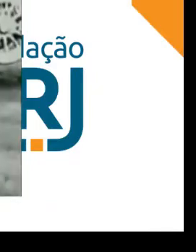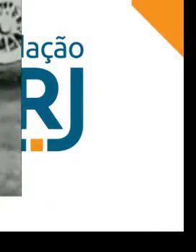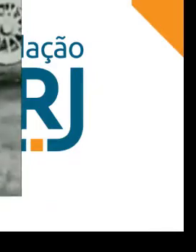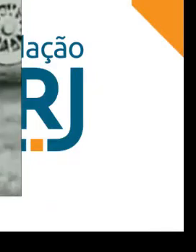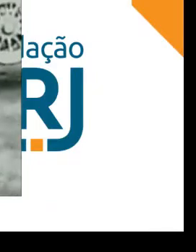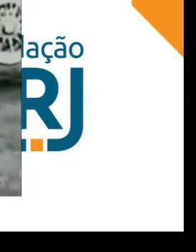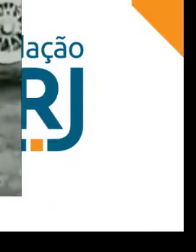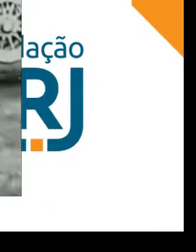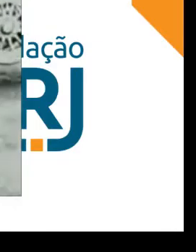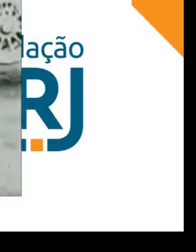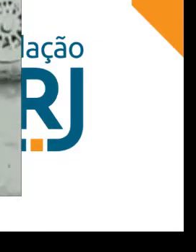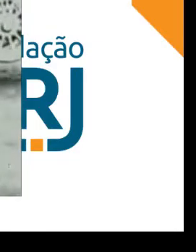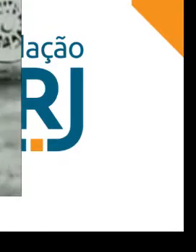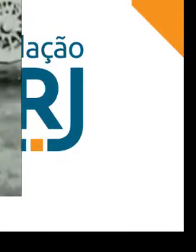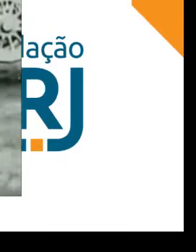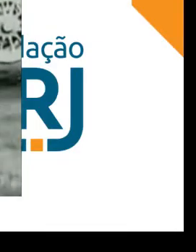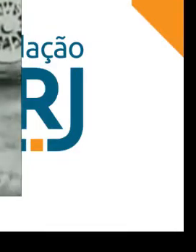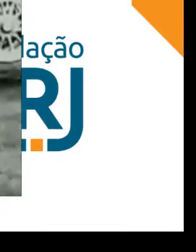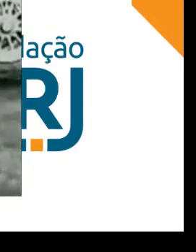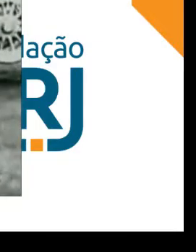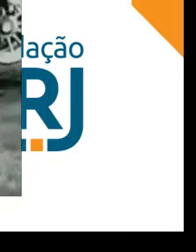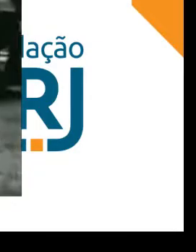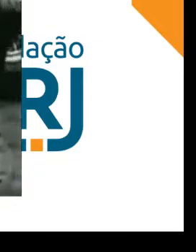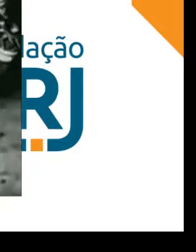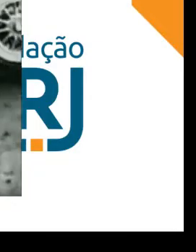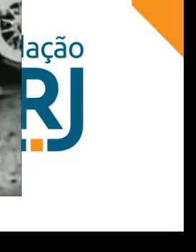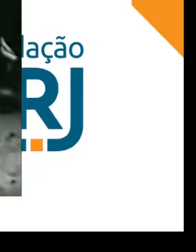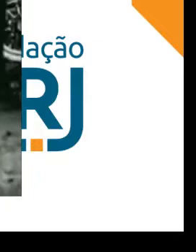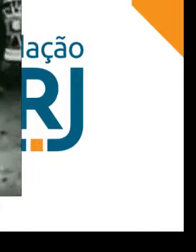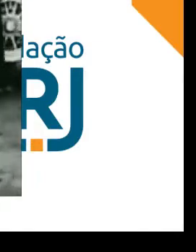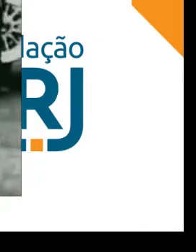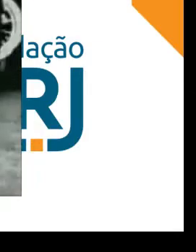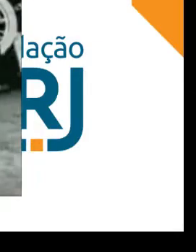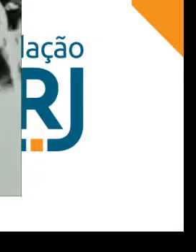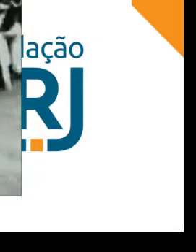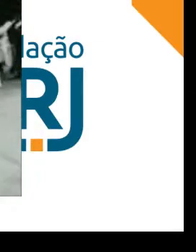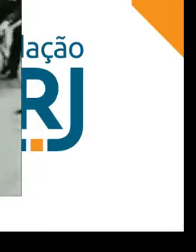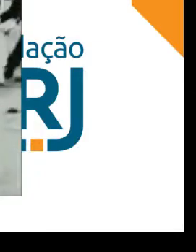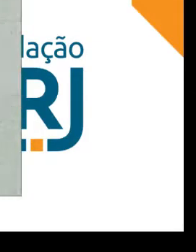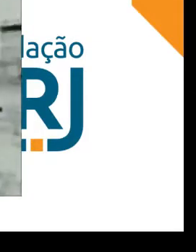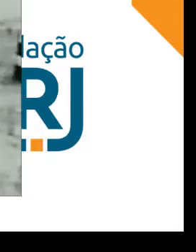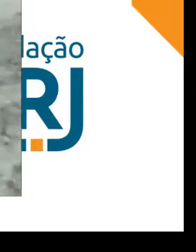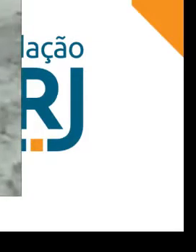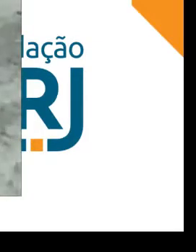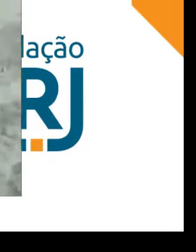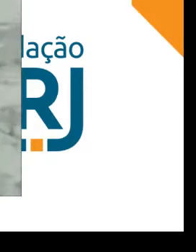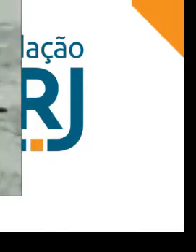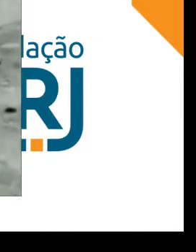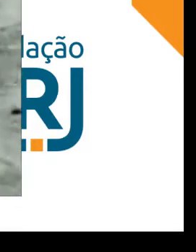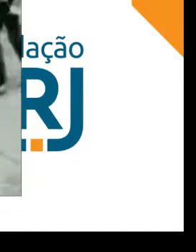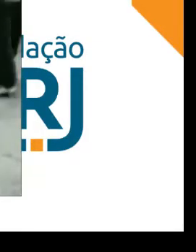Mundial. Na Grã-Bretanha, a Vulcan Motor Company filmou orgulhosamente a maneira como os seus operários montavam